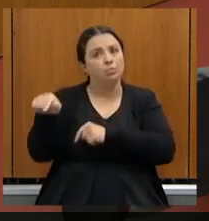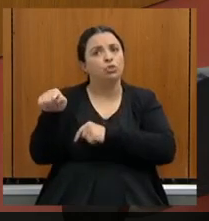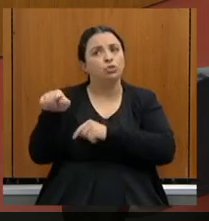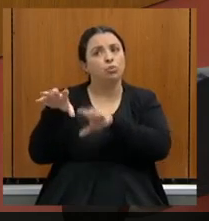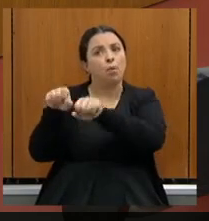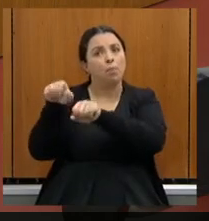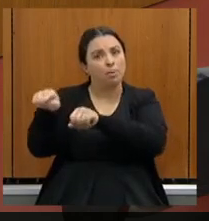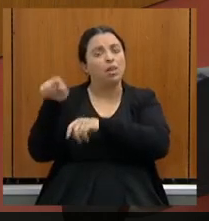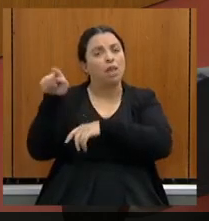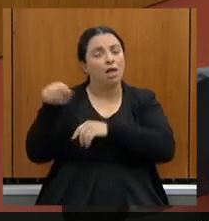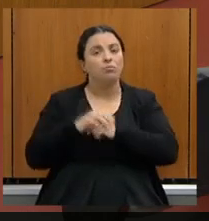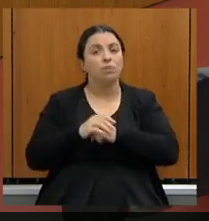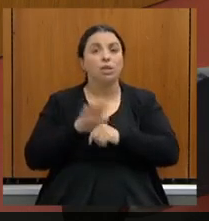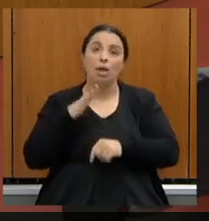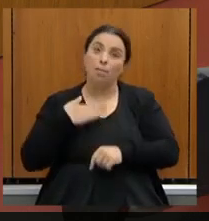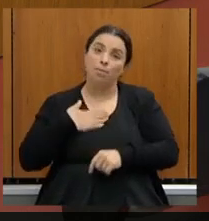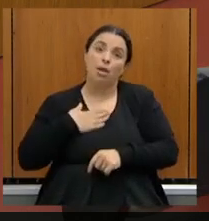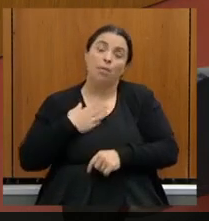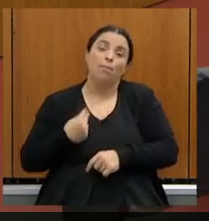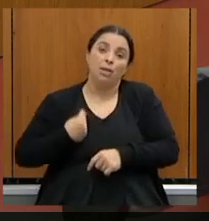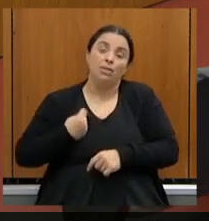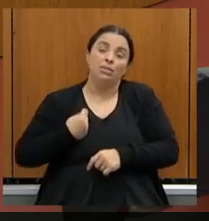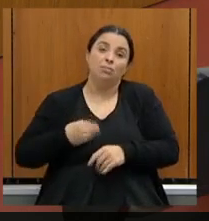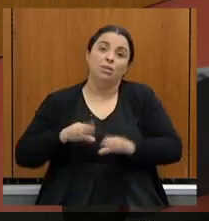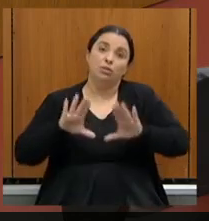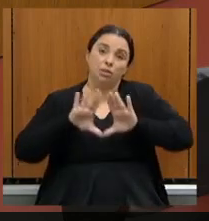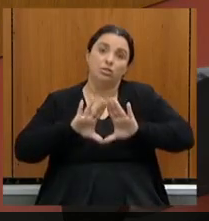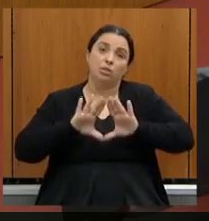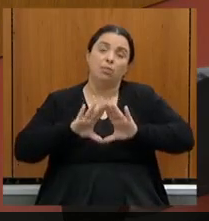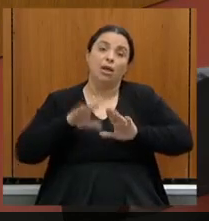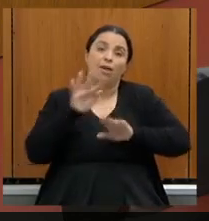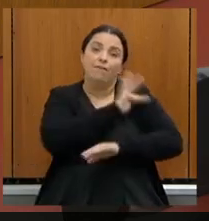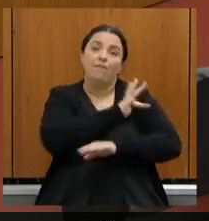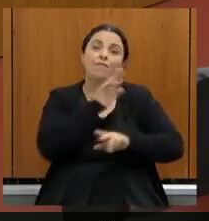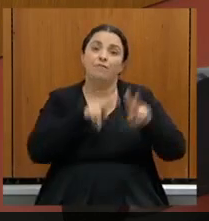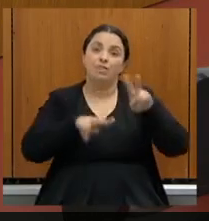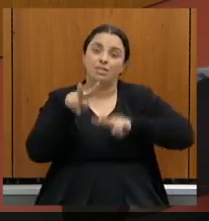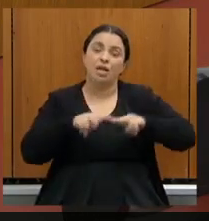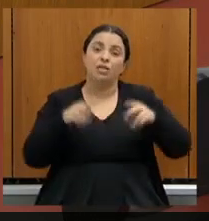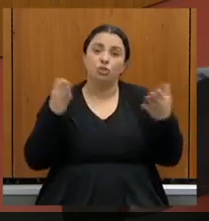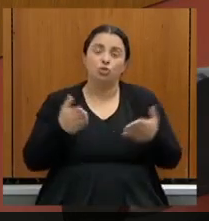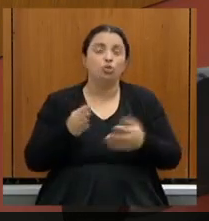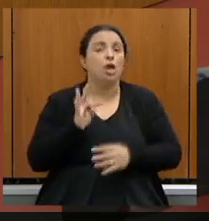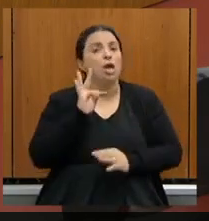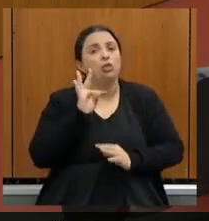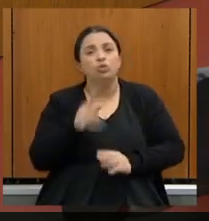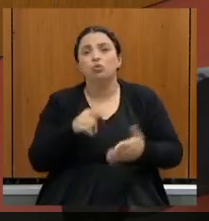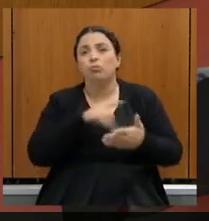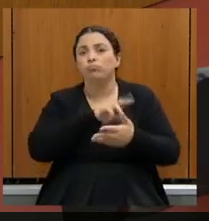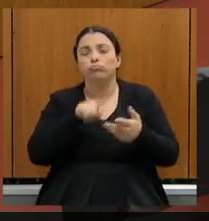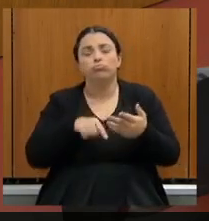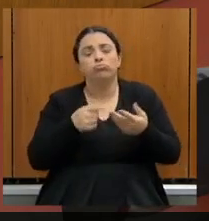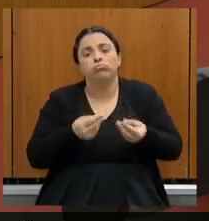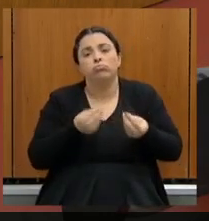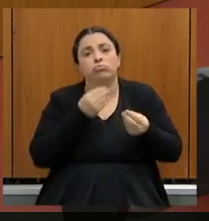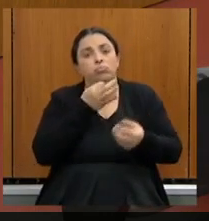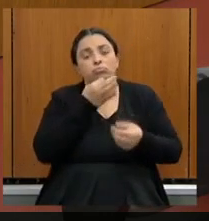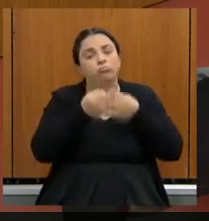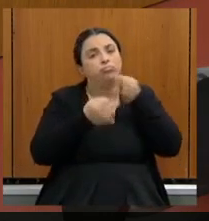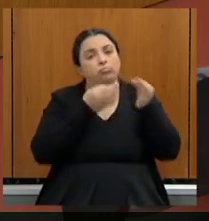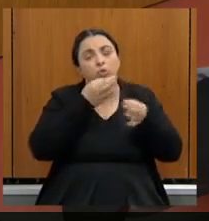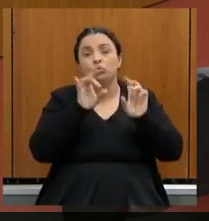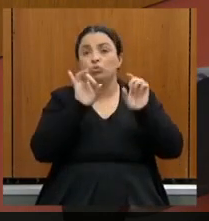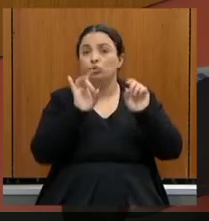participação na Assembleia Fiscaliza na manhã desta quinta-feira. Mas são essas as considerações iniciais, secretário, para que nós